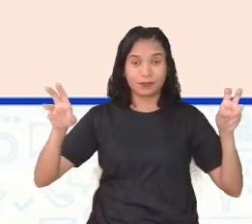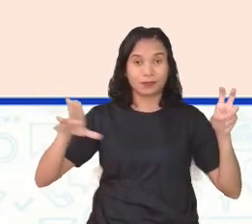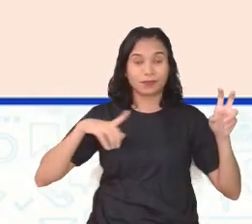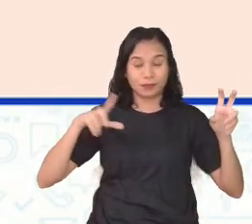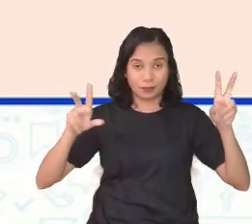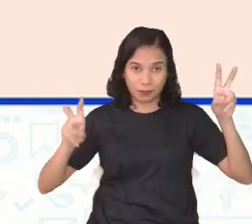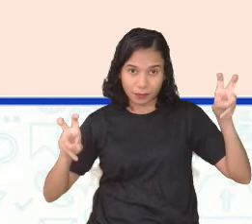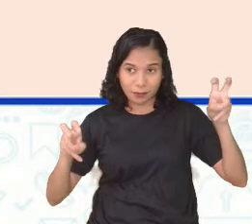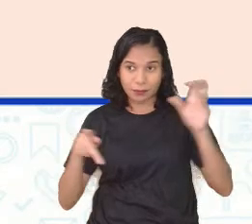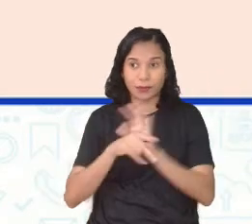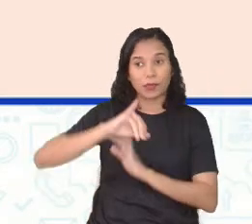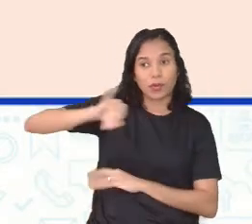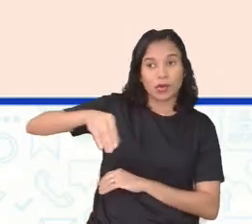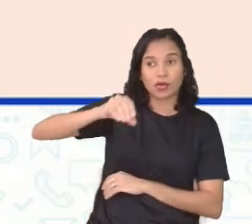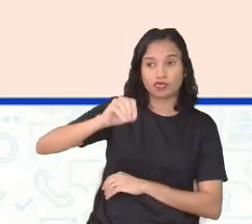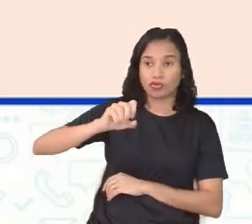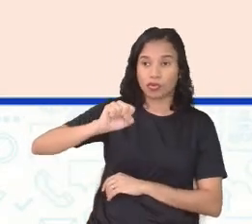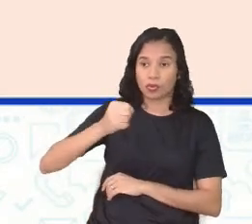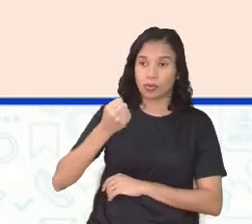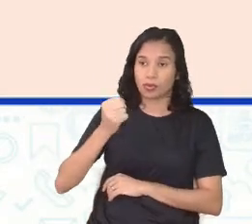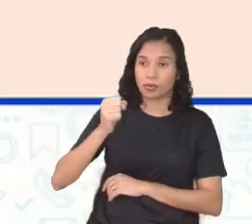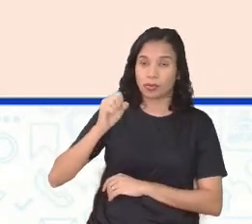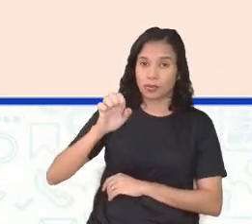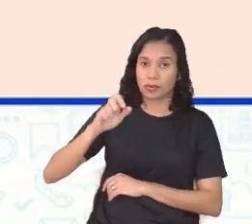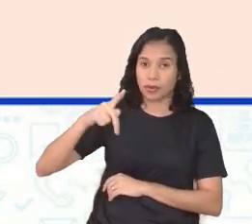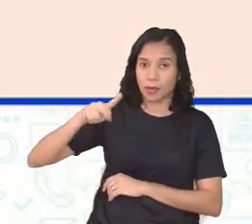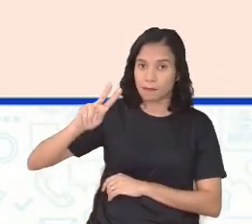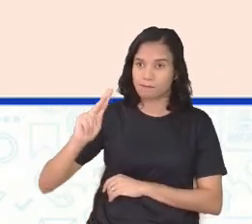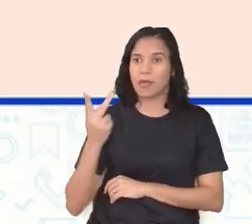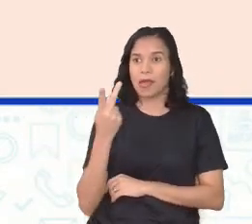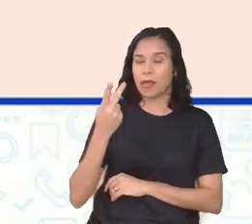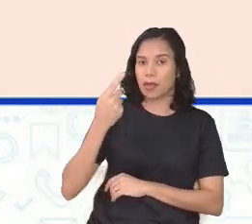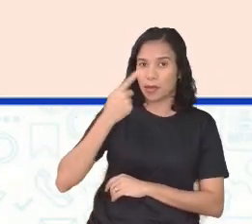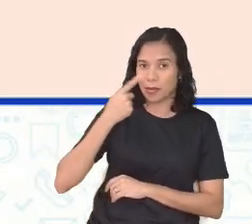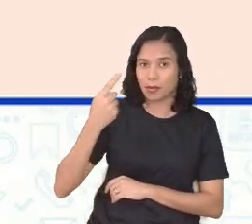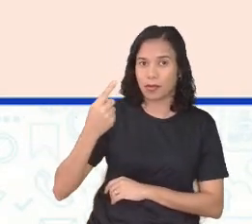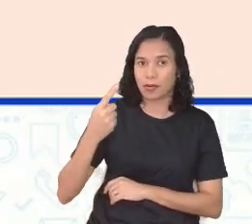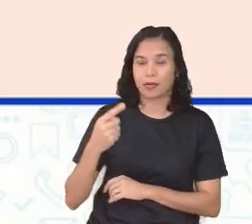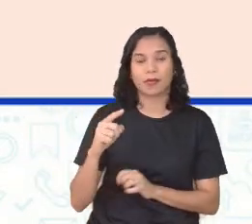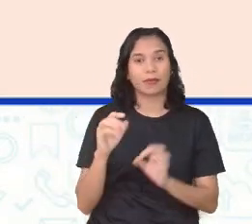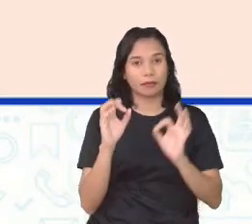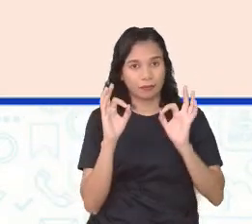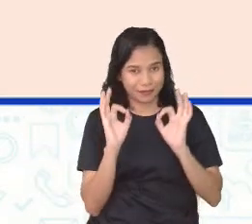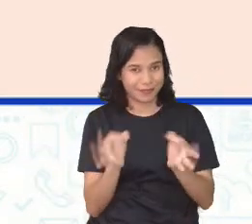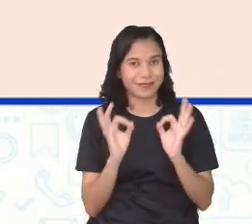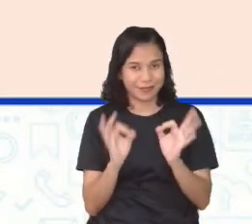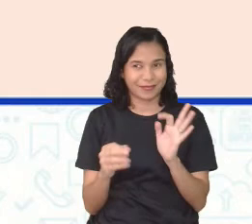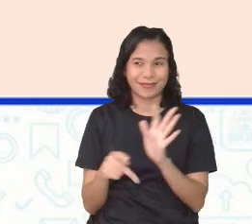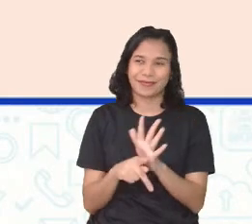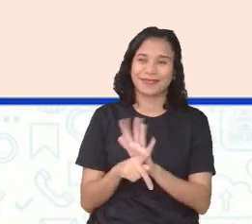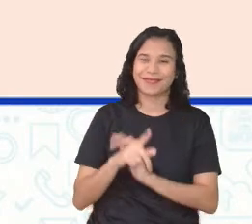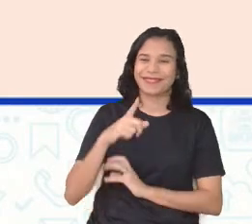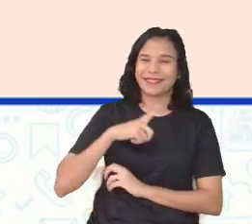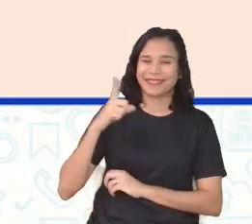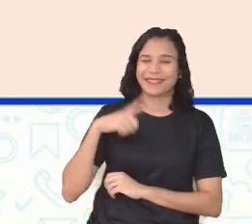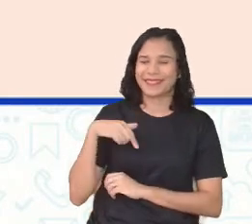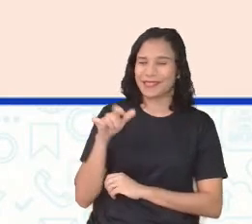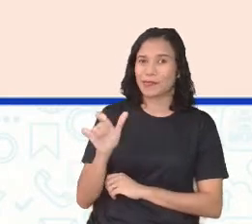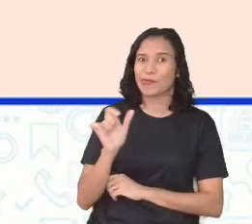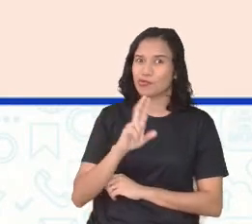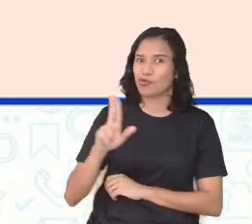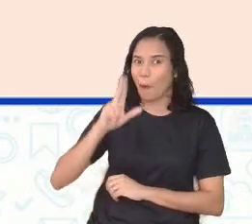citação, né, de Joseph Joubert. Acertei, professora Vivi, isso mesmo? Joseph Joubert. Isso, Joubert.